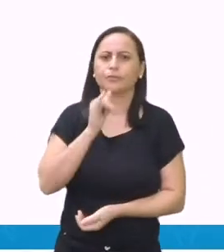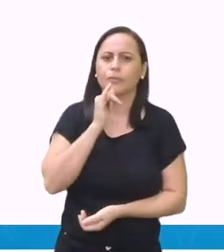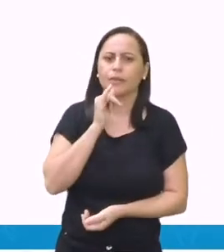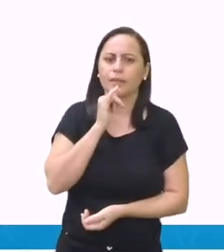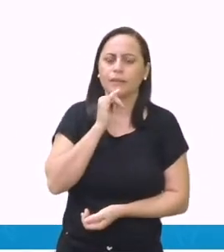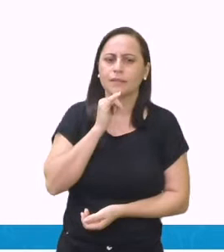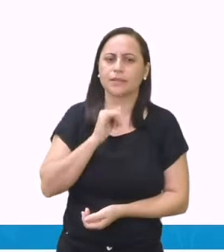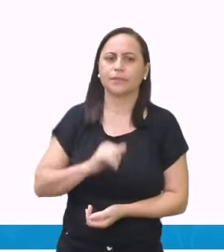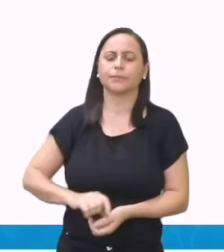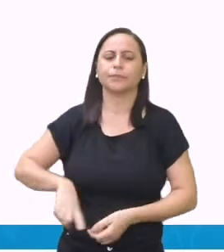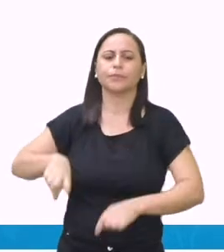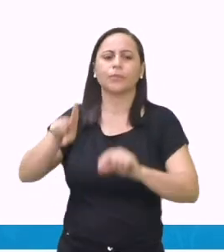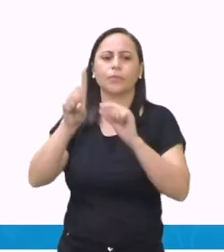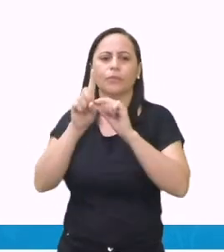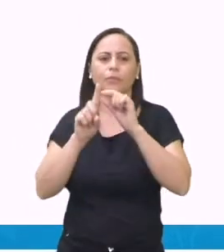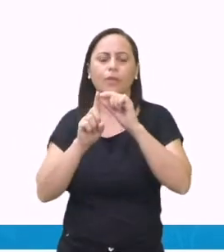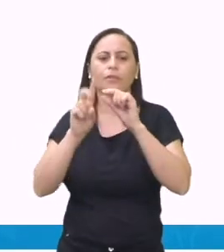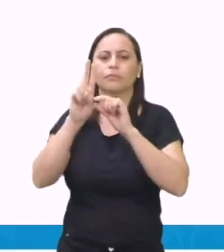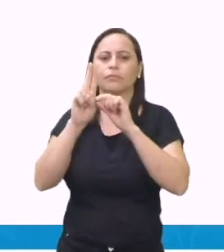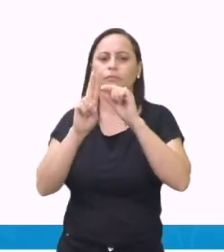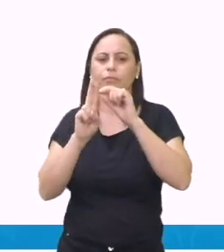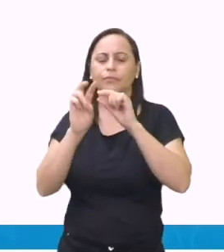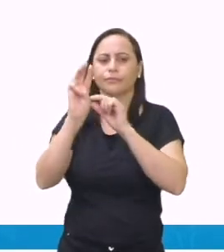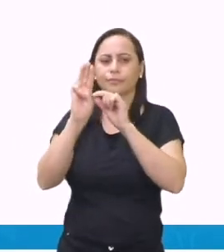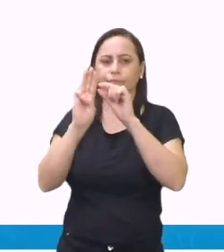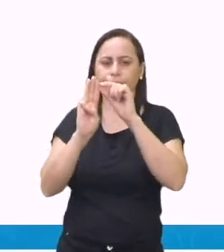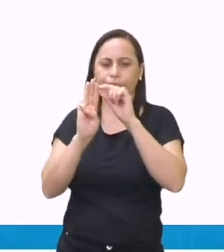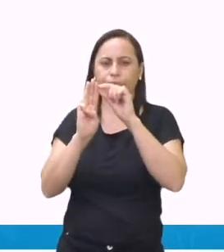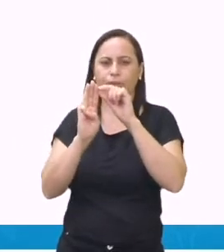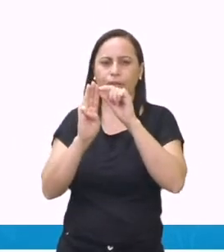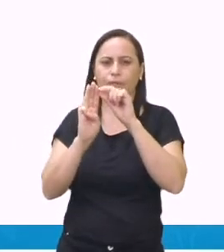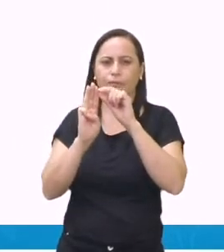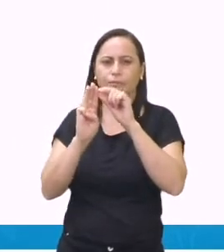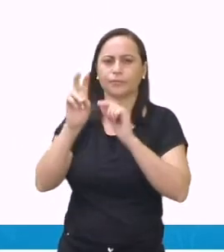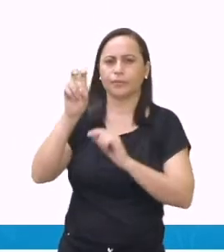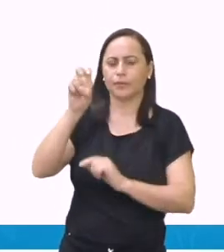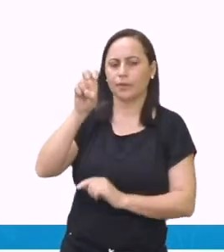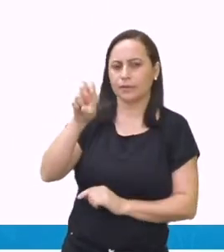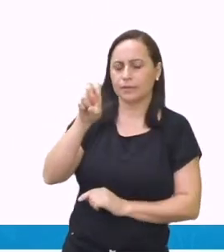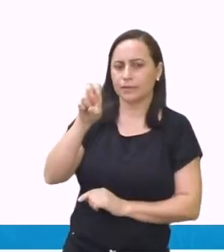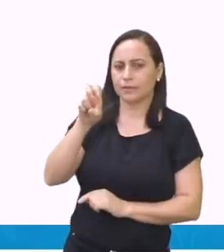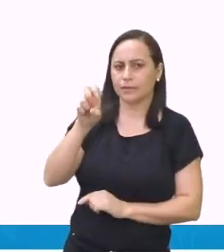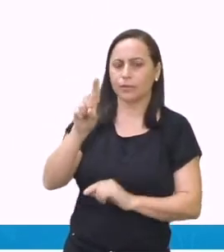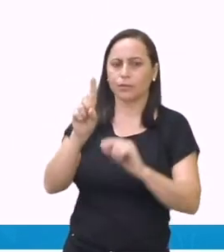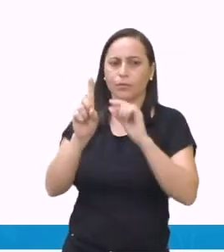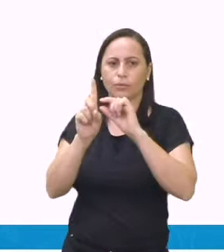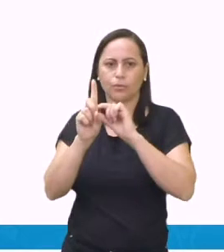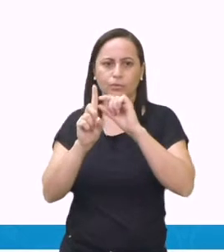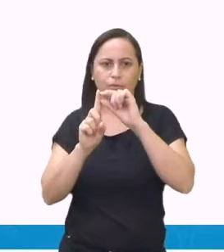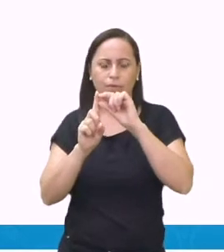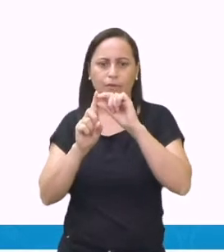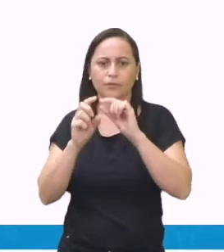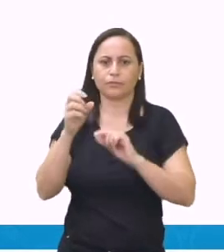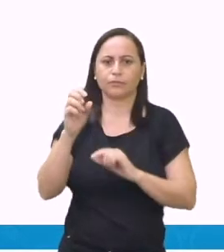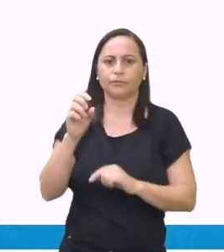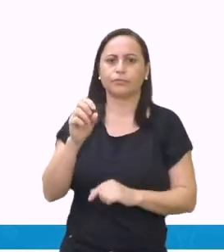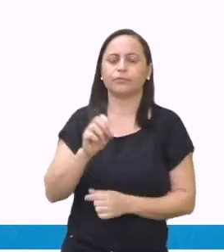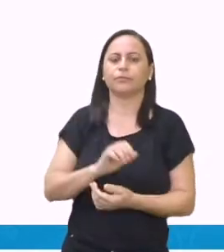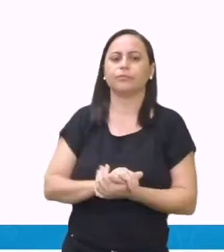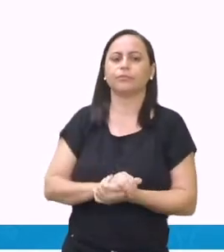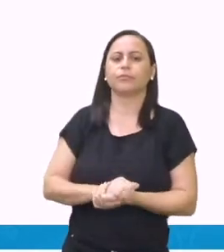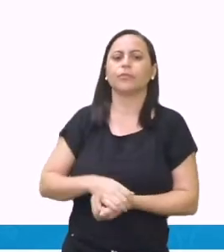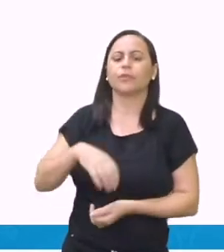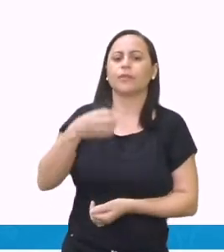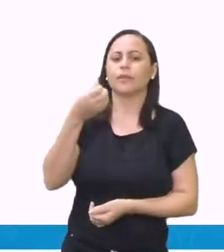Unidade, dezena, centena. 5 na ordem das unidades, 5